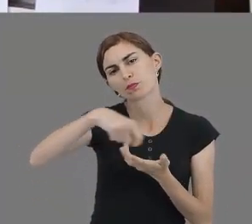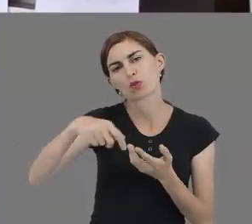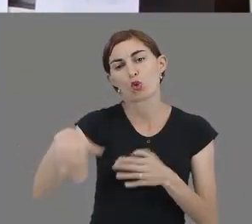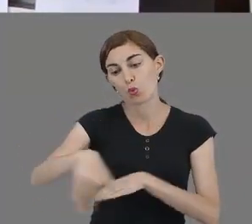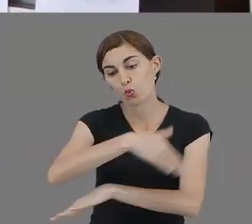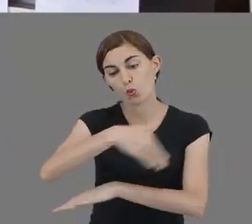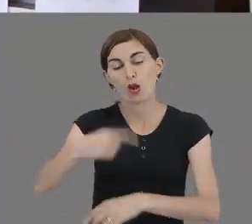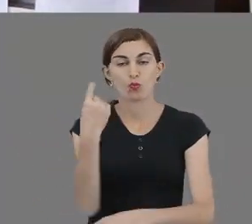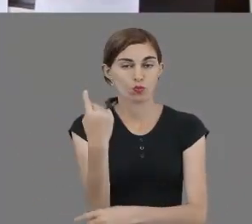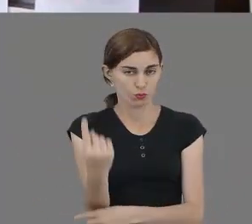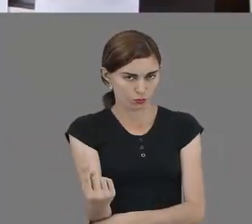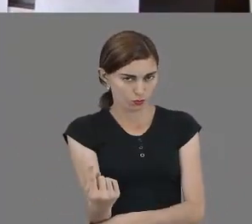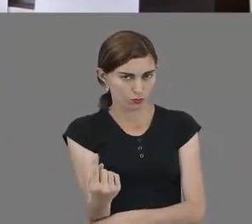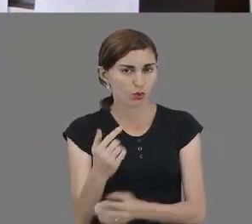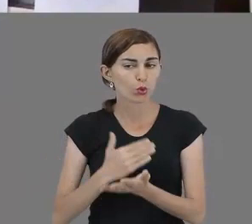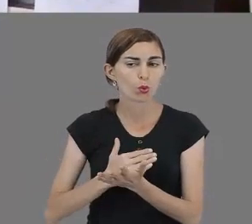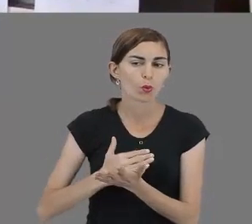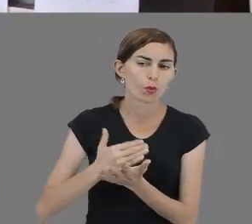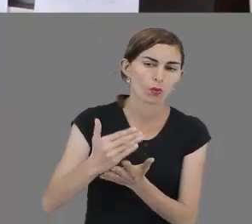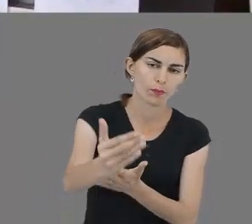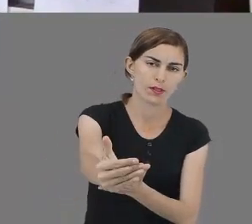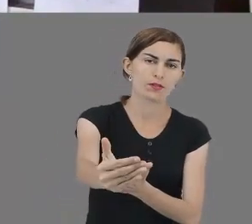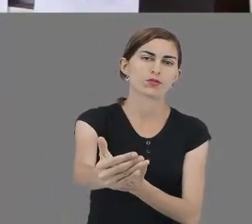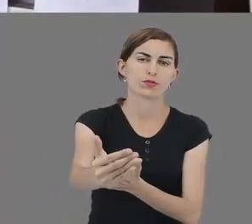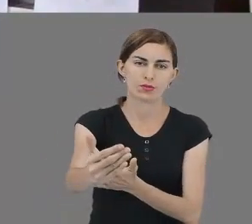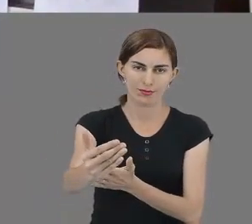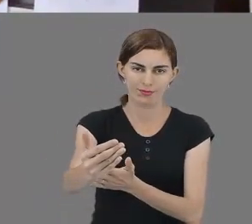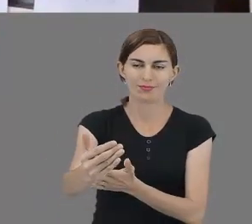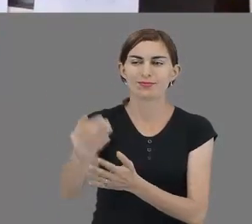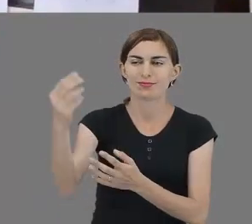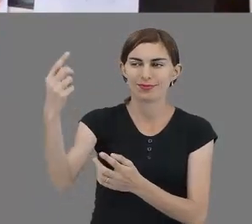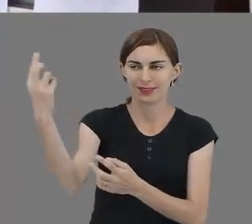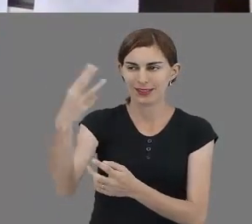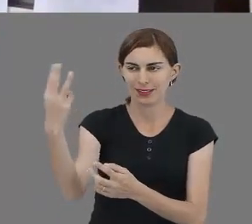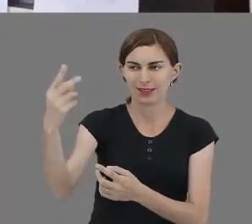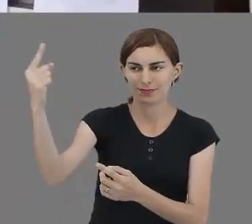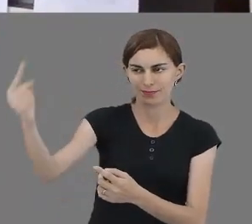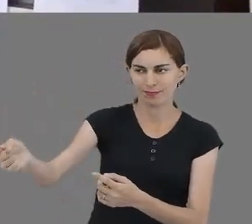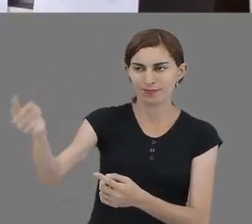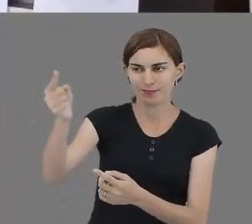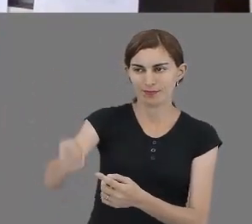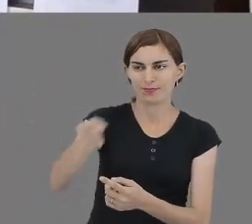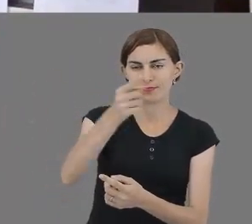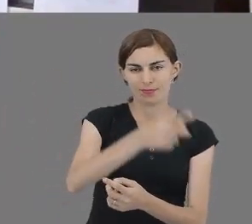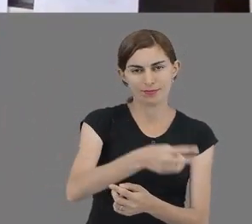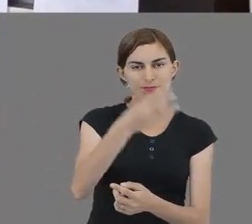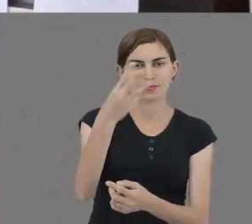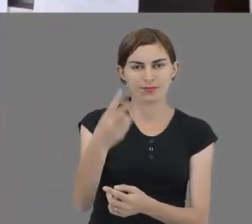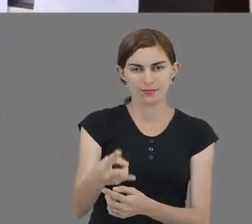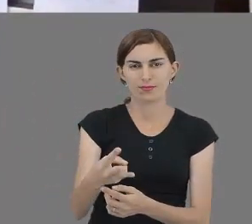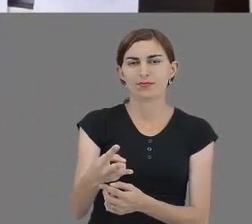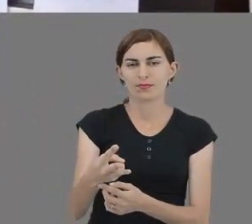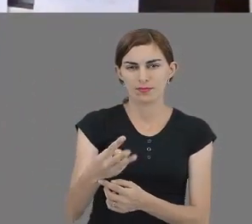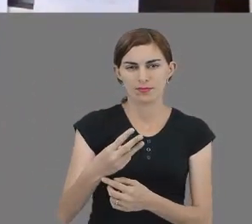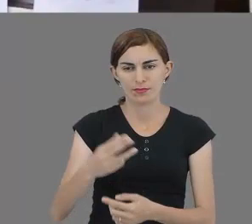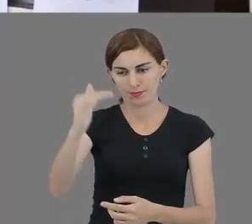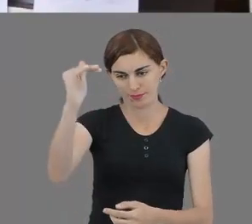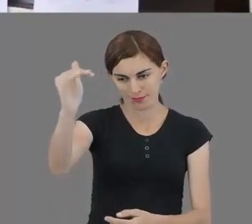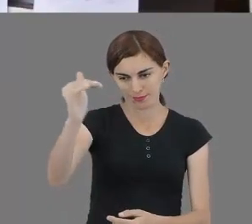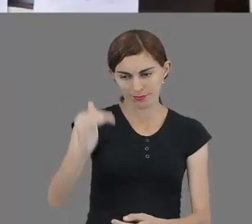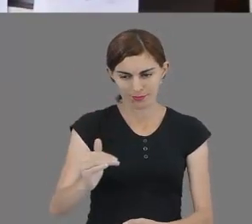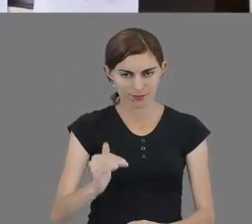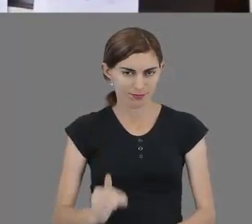rua 1, do início do corredor para cá nós temos 3 módulos, módulo 3 e o